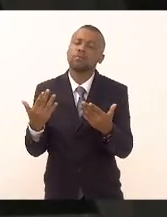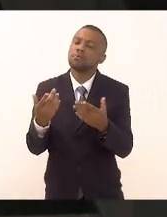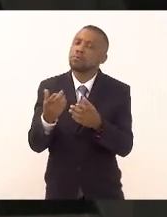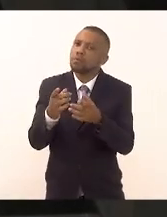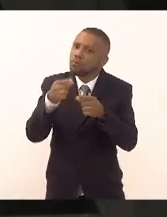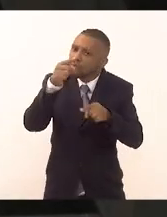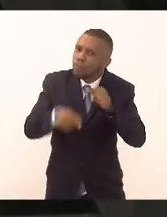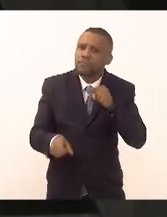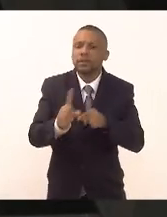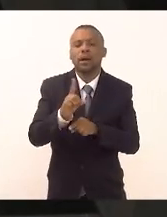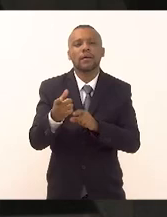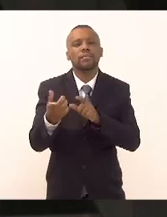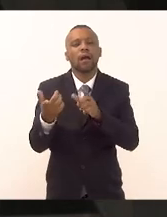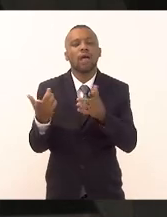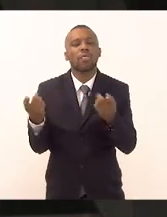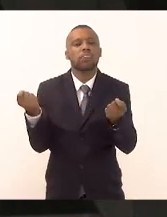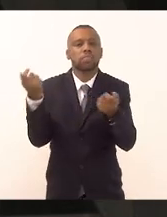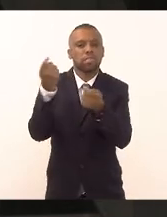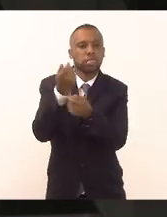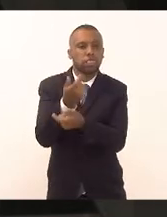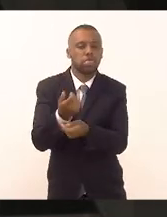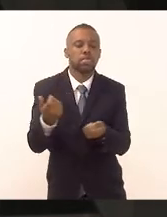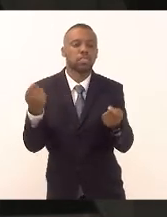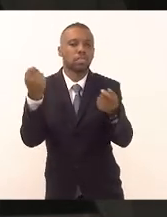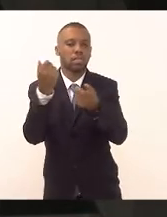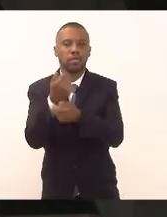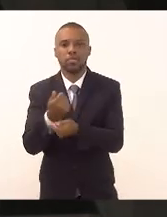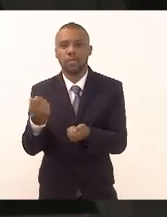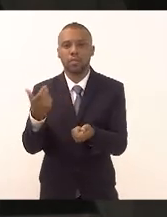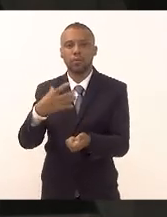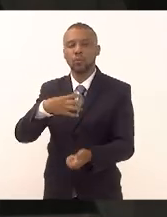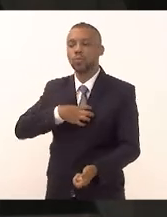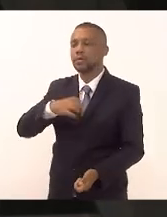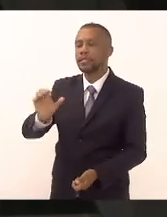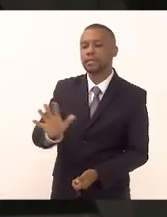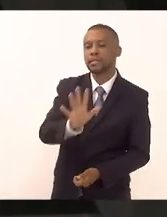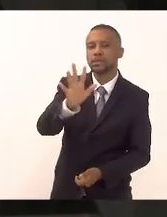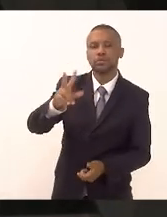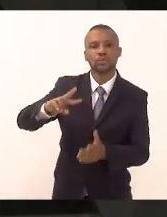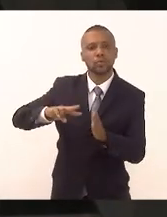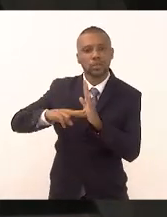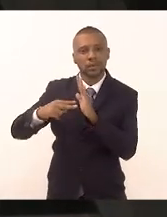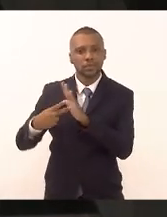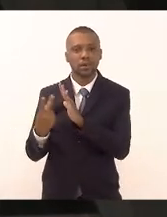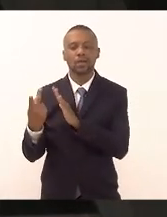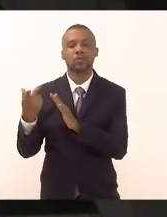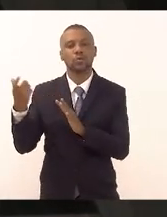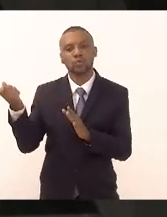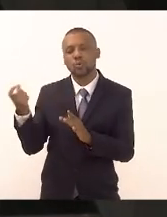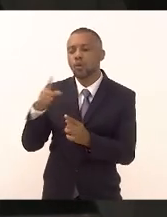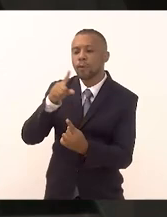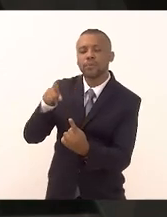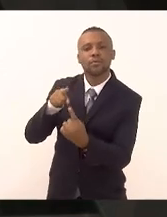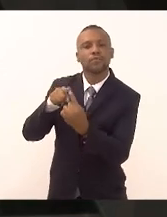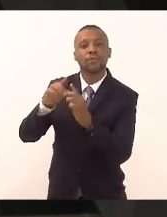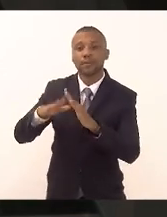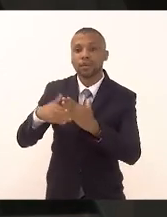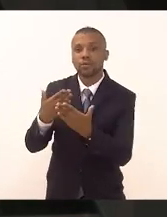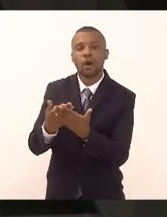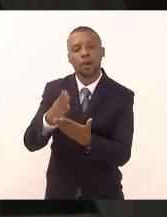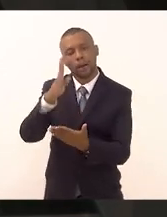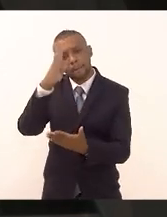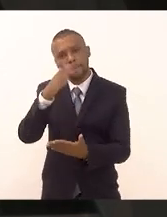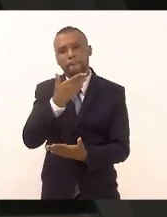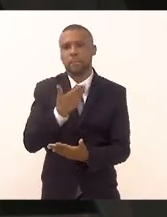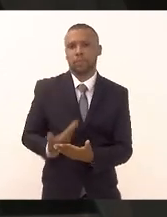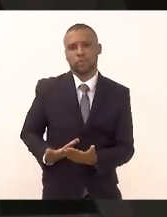a distorção do significado, do sentido da vocação das escolas públicas no Rio de Janeiro, nem da rede